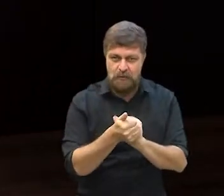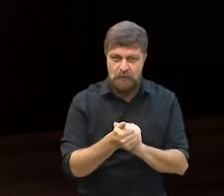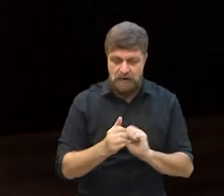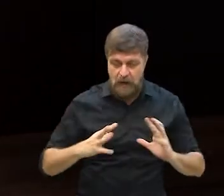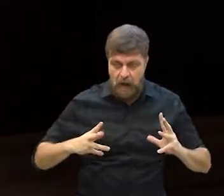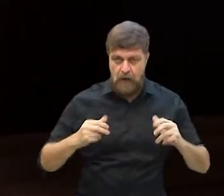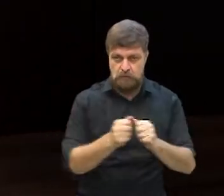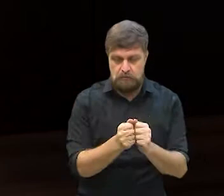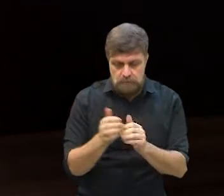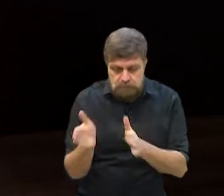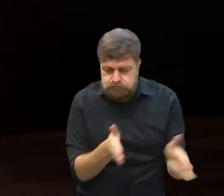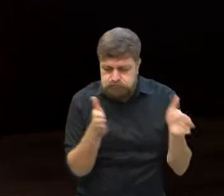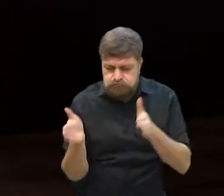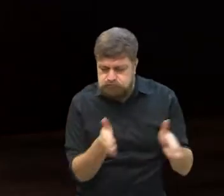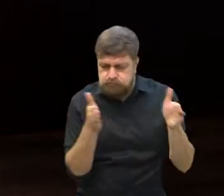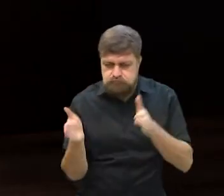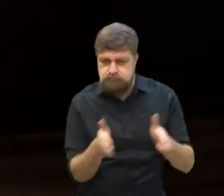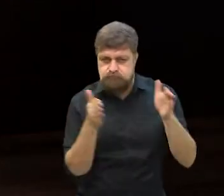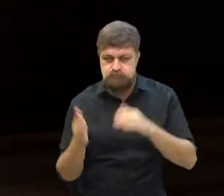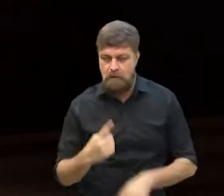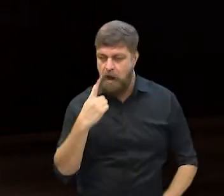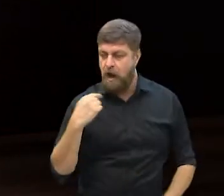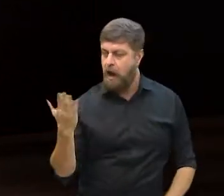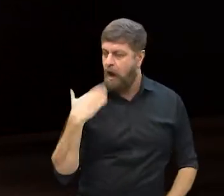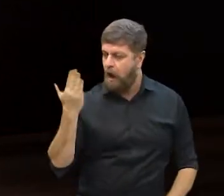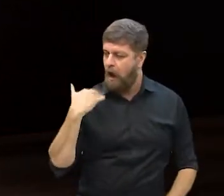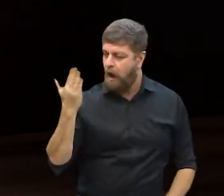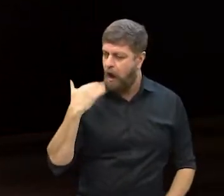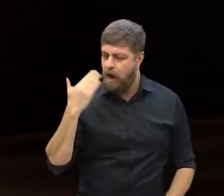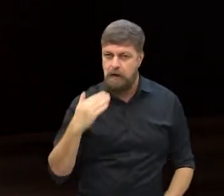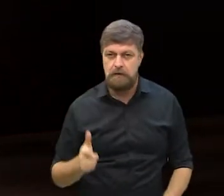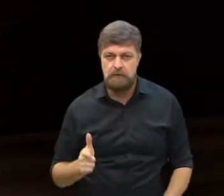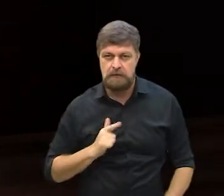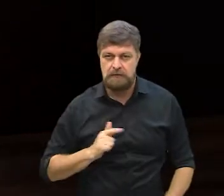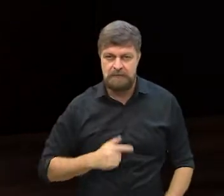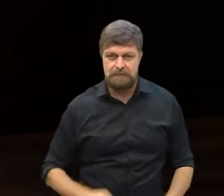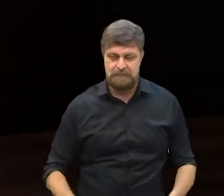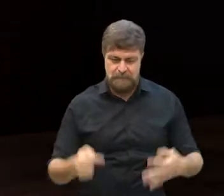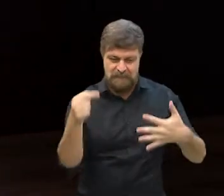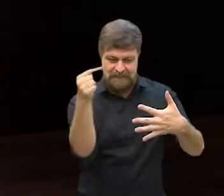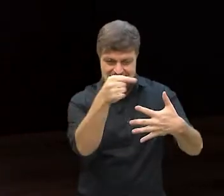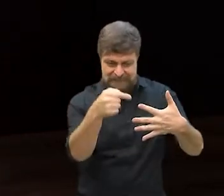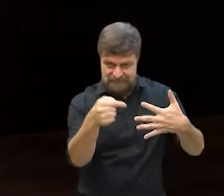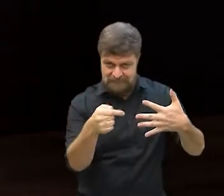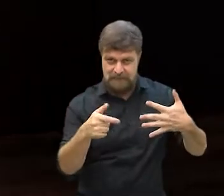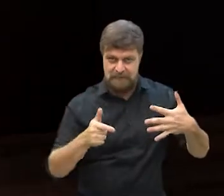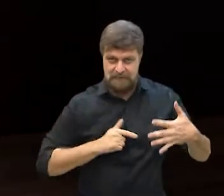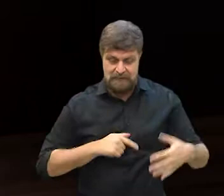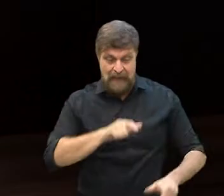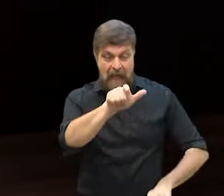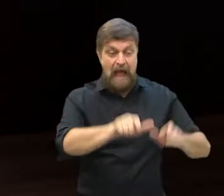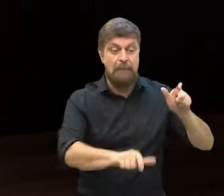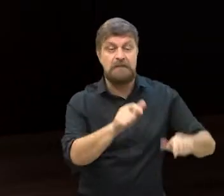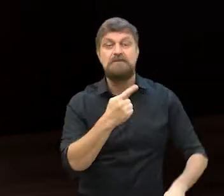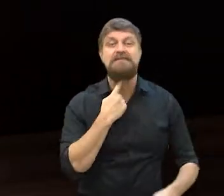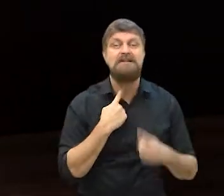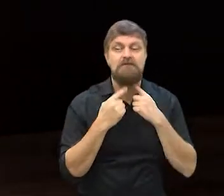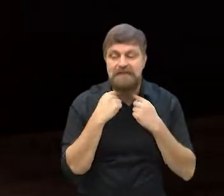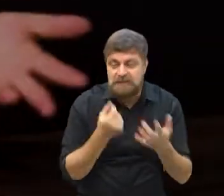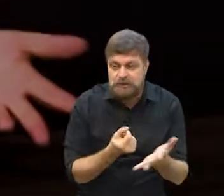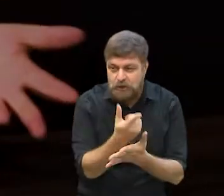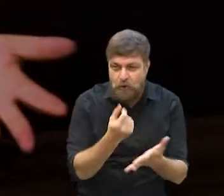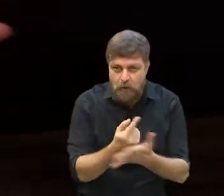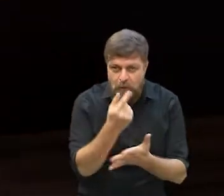esse processo produtivo e, ao mesmo tempo, cumprir as exigências do consumidor